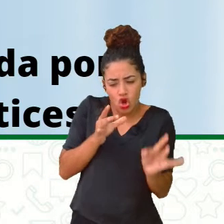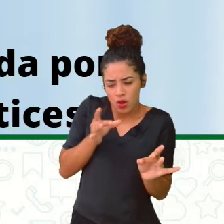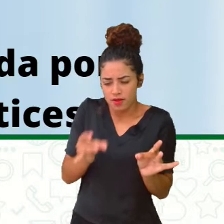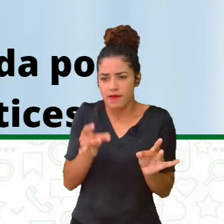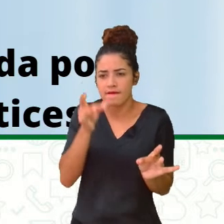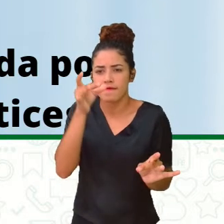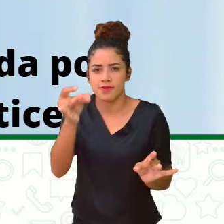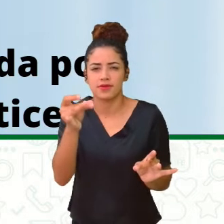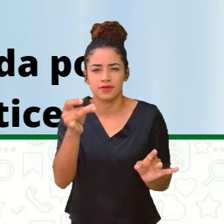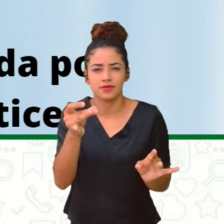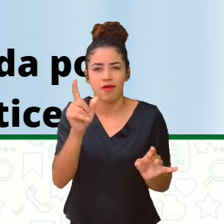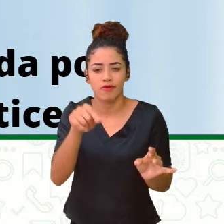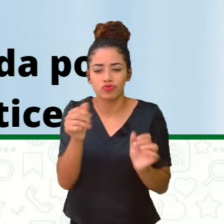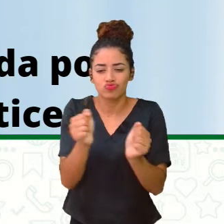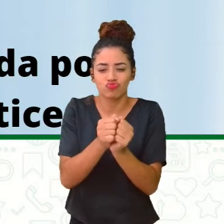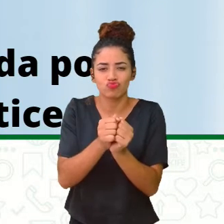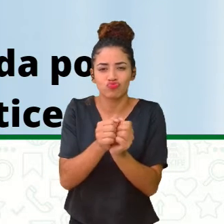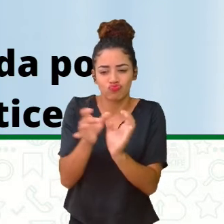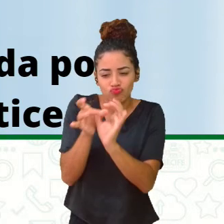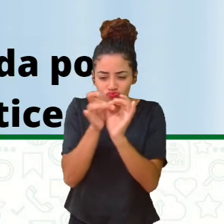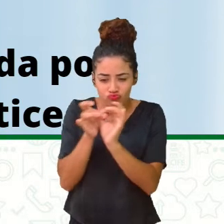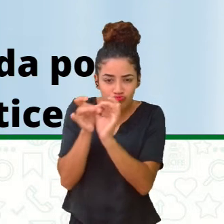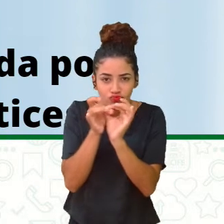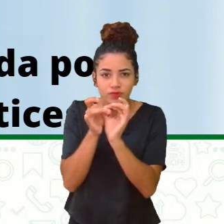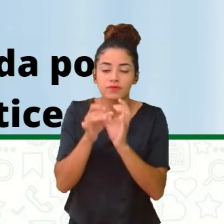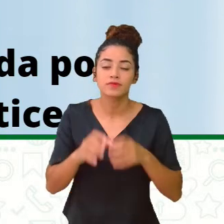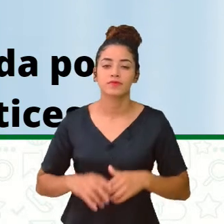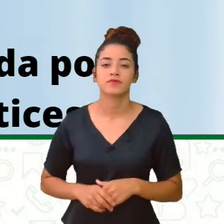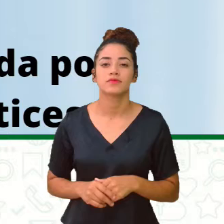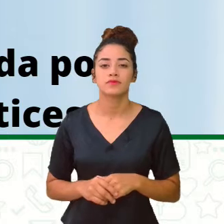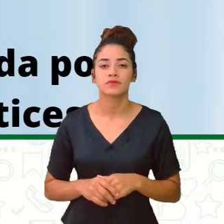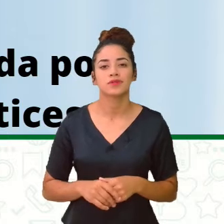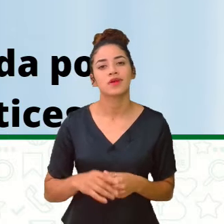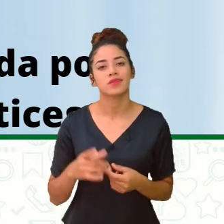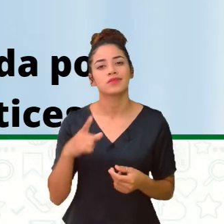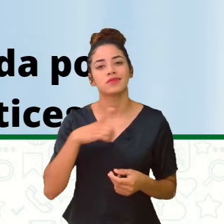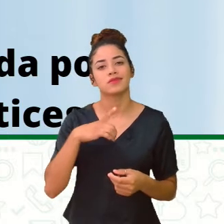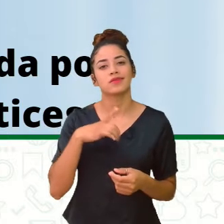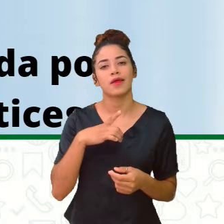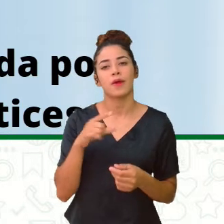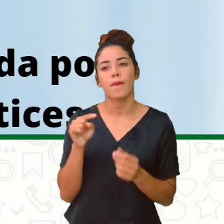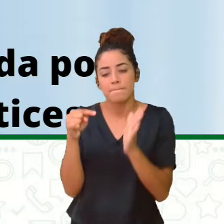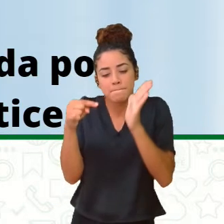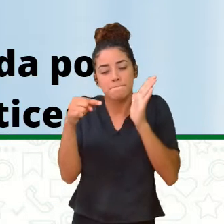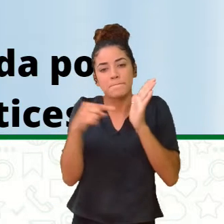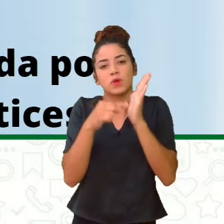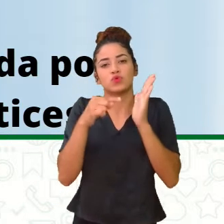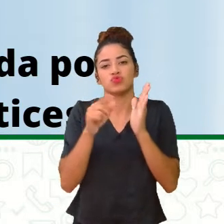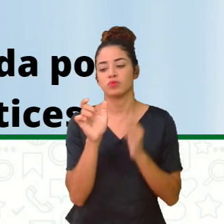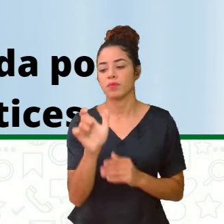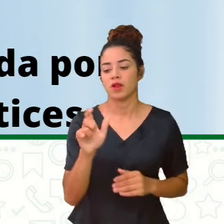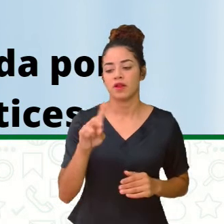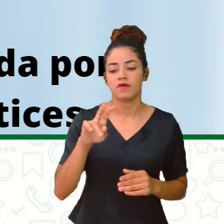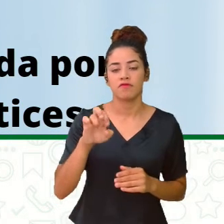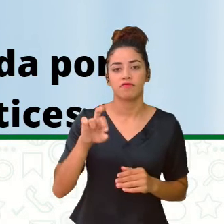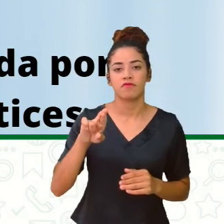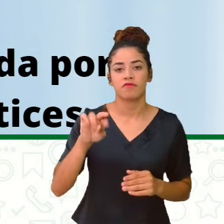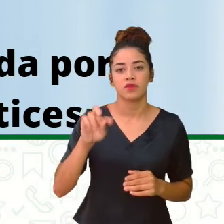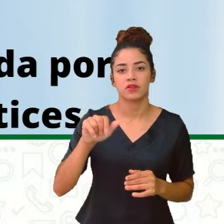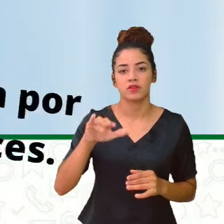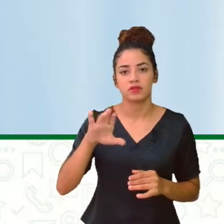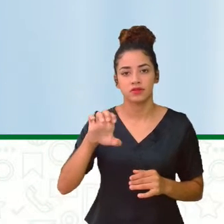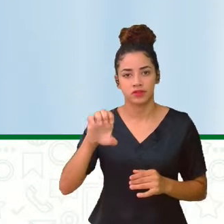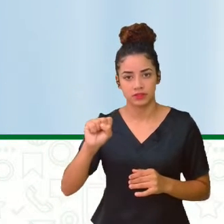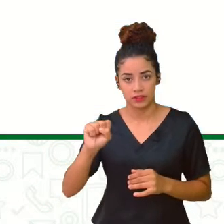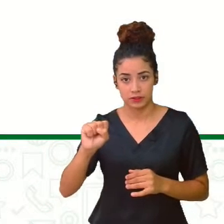Então, a junção deles dois, a união deles dois, tem esse pontinho que se chama vértice, certo?